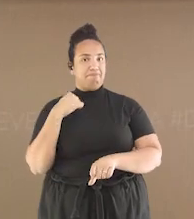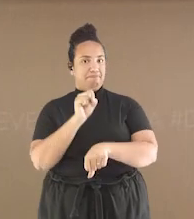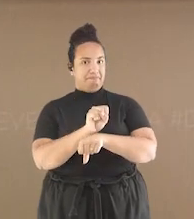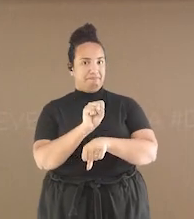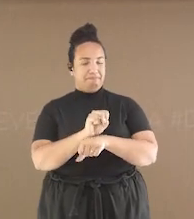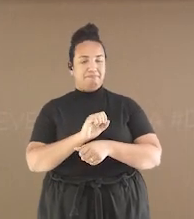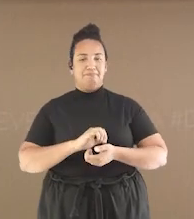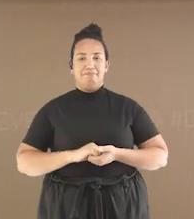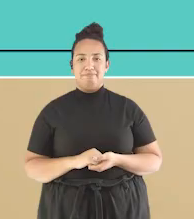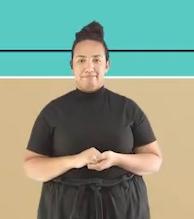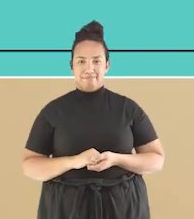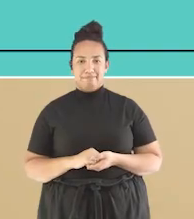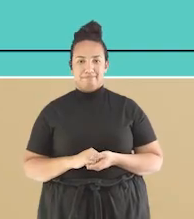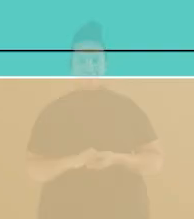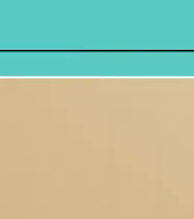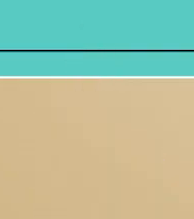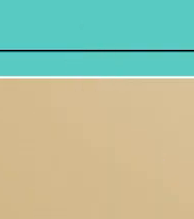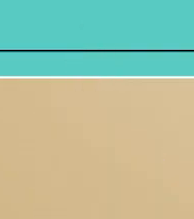Um tempo para você.